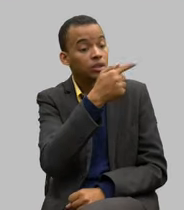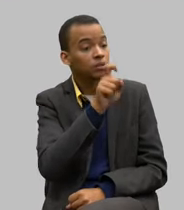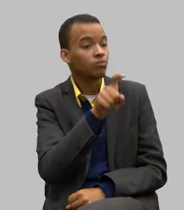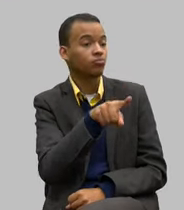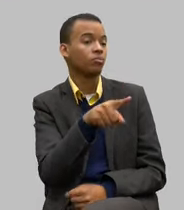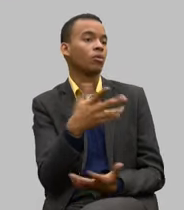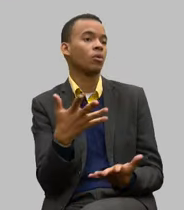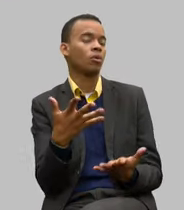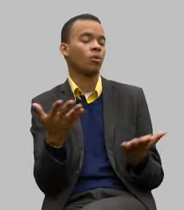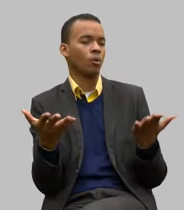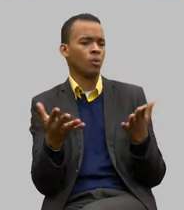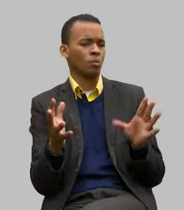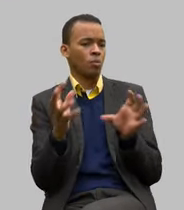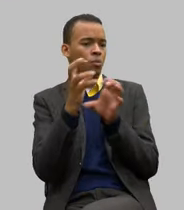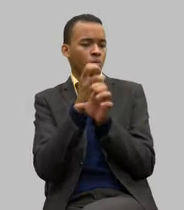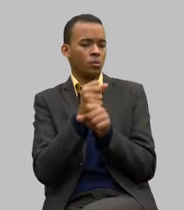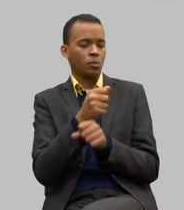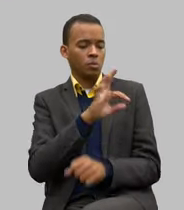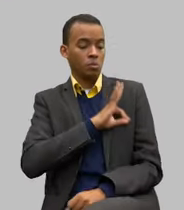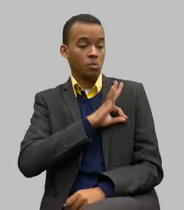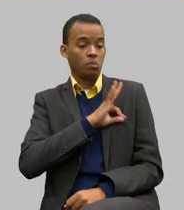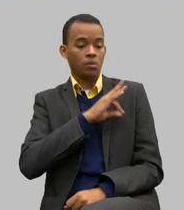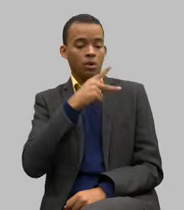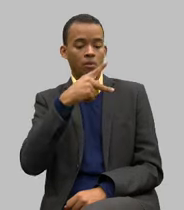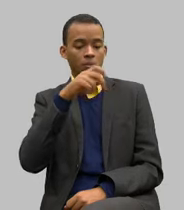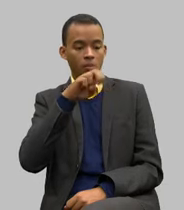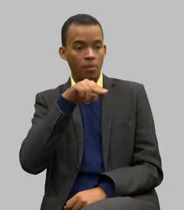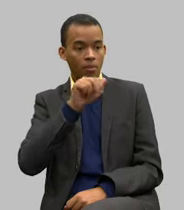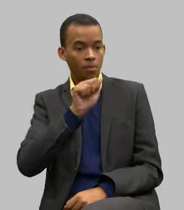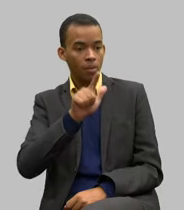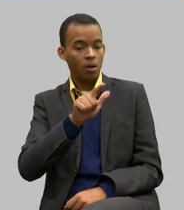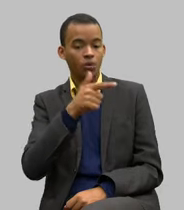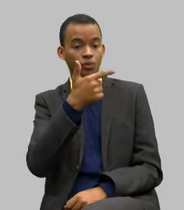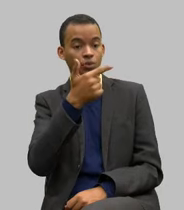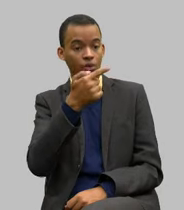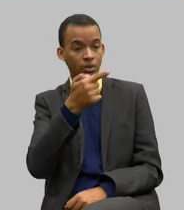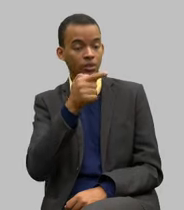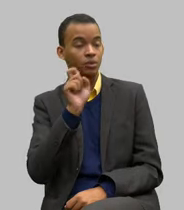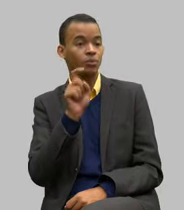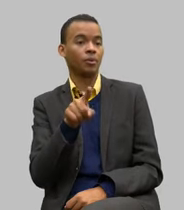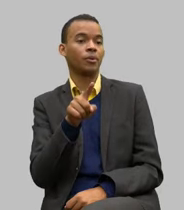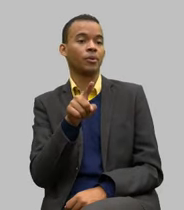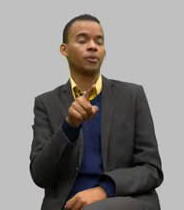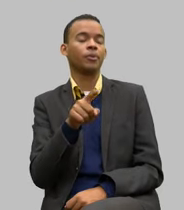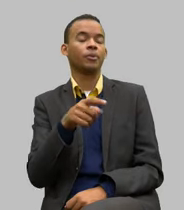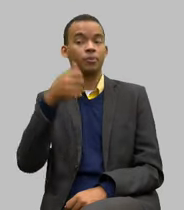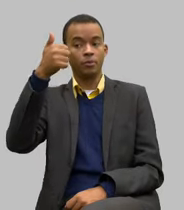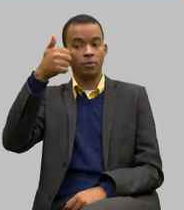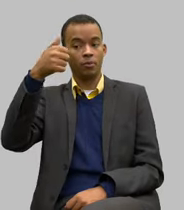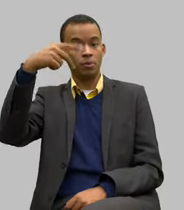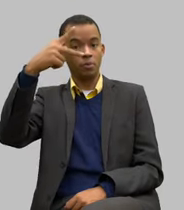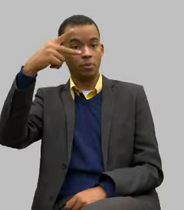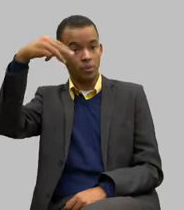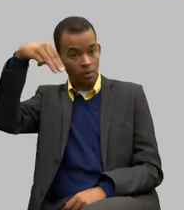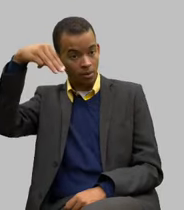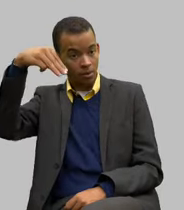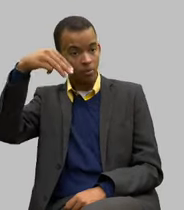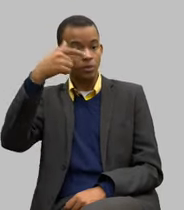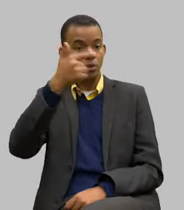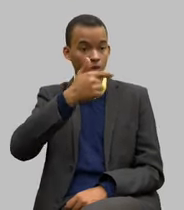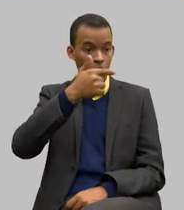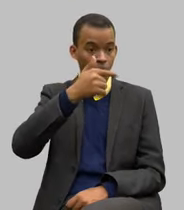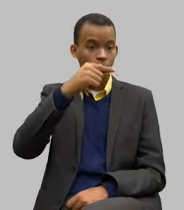17.000 policiais penais então é a segunda força policial é a PM depois a polícia penal e depois a polícia